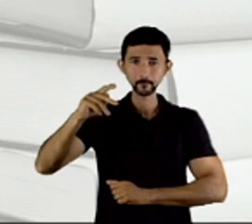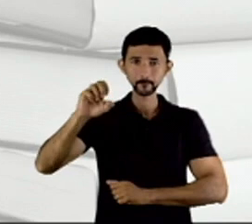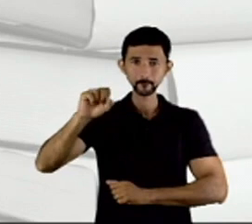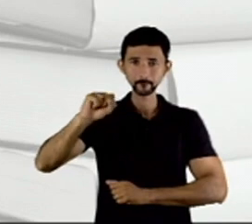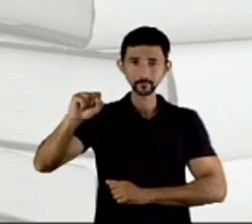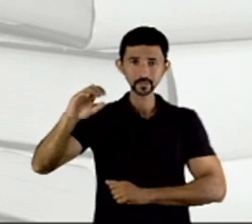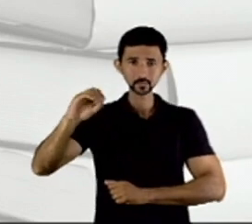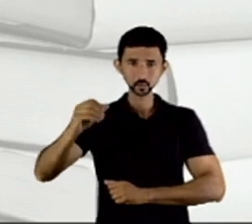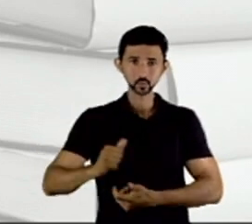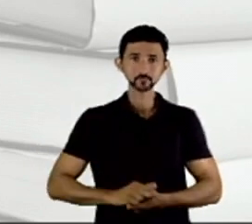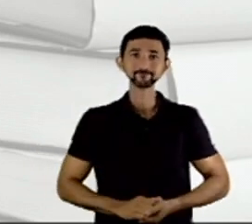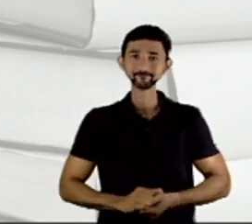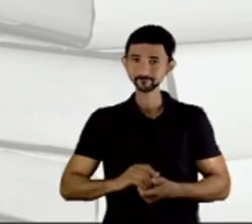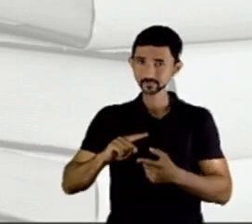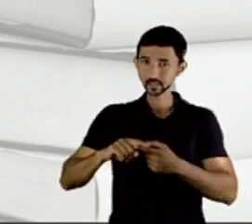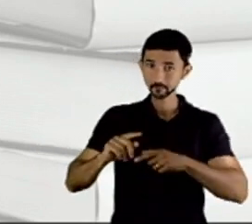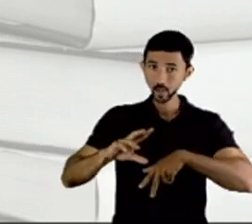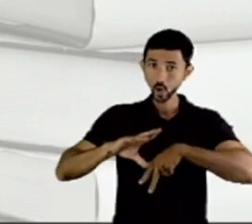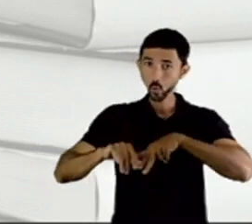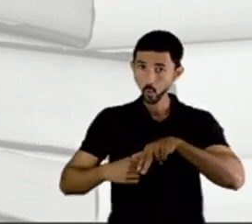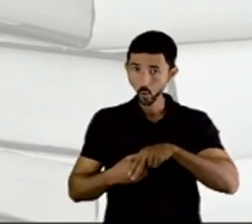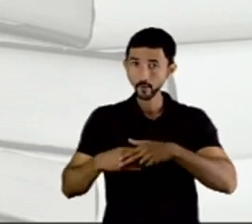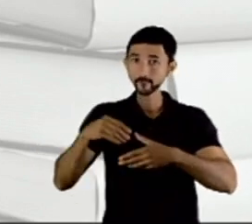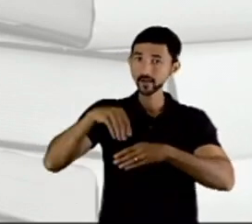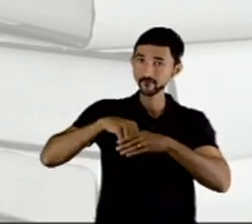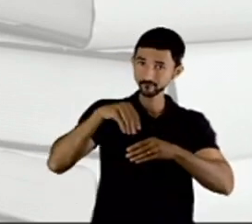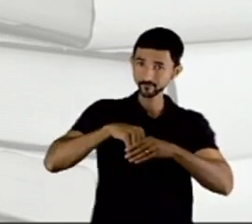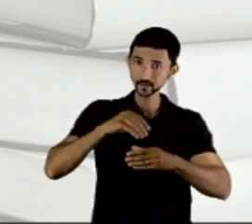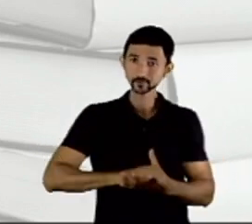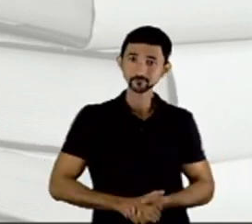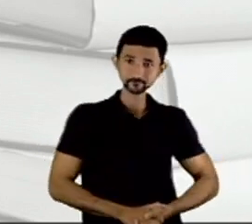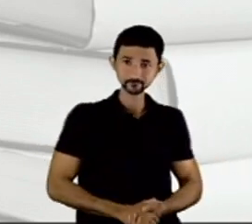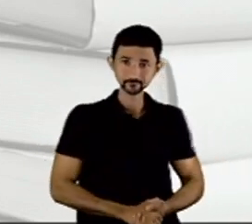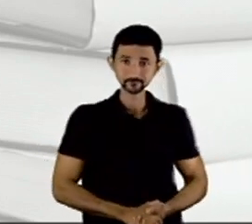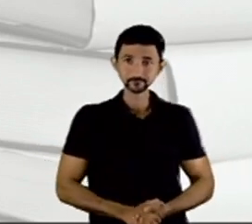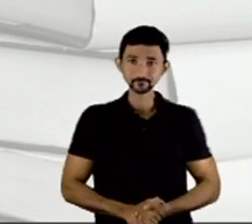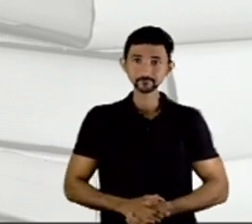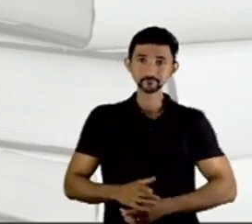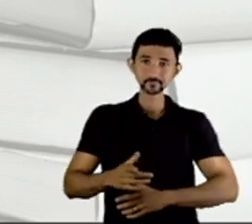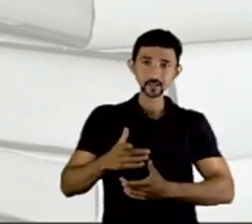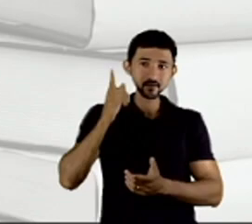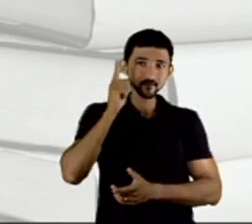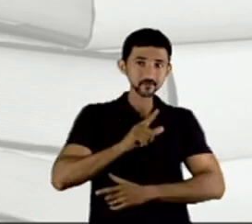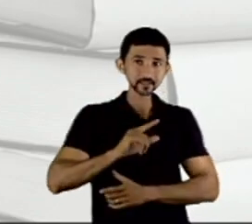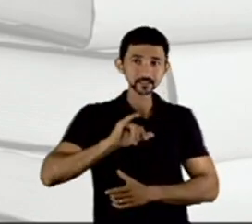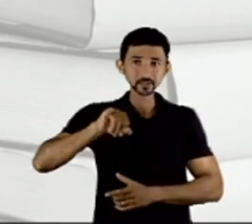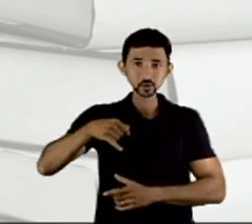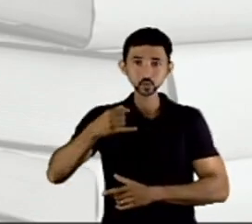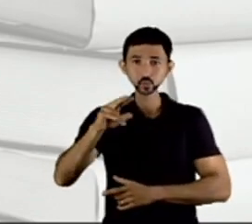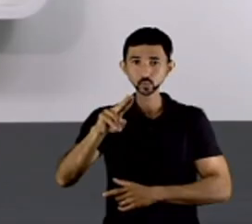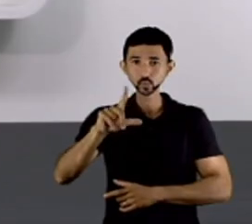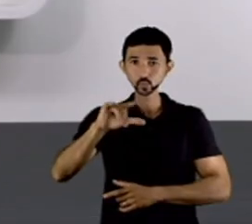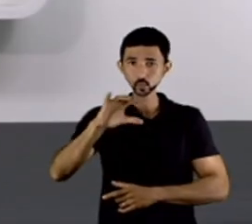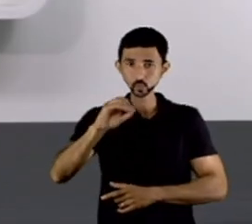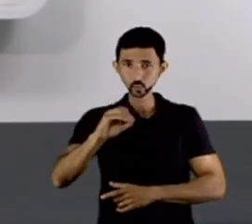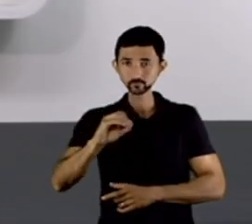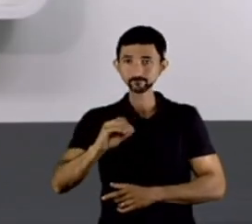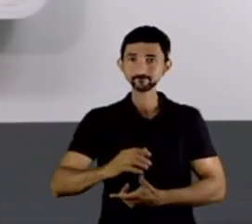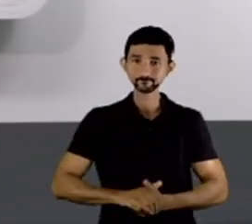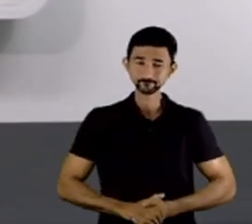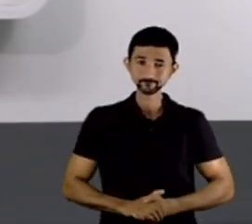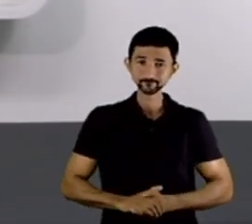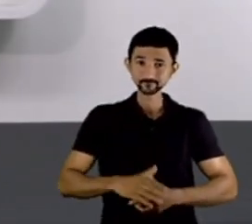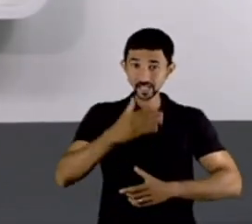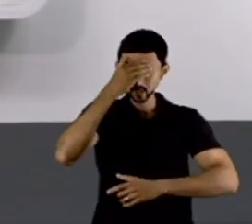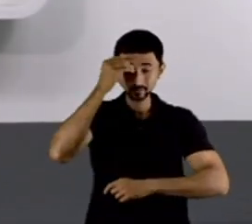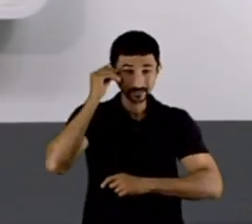e fraudando as eleições, vice Júlio Prestes. Tá? Uma coisa aqui, gente, uma coisa que eu esqueci de falar para